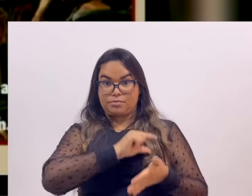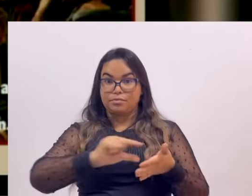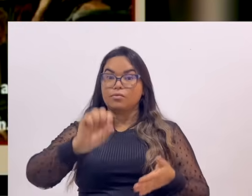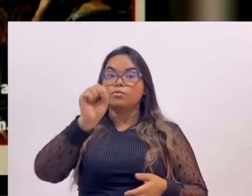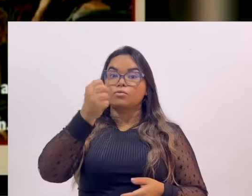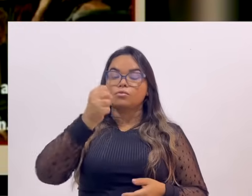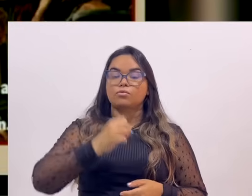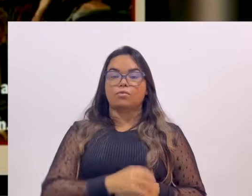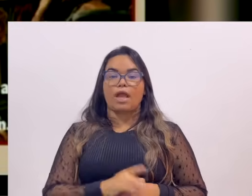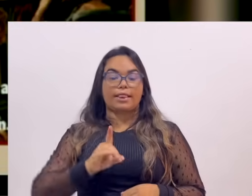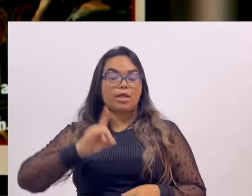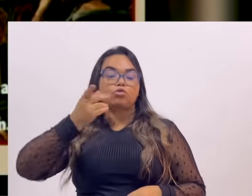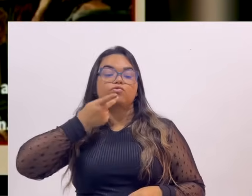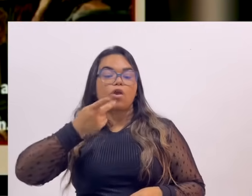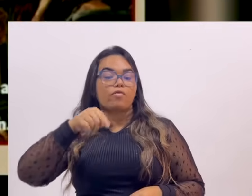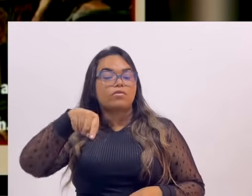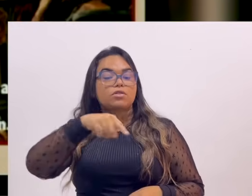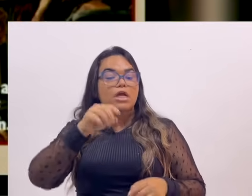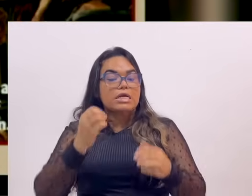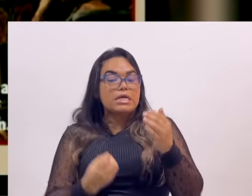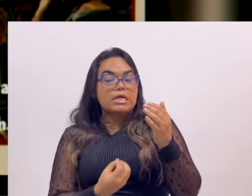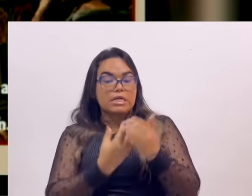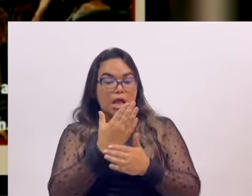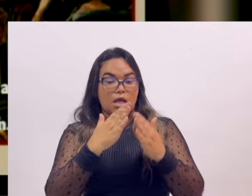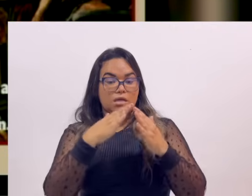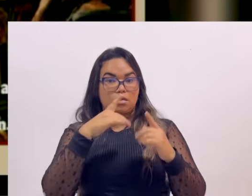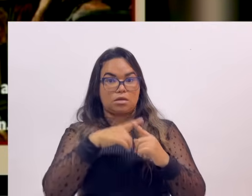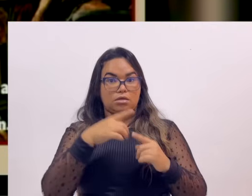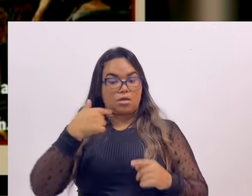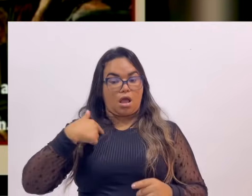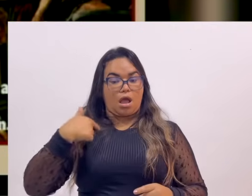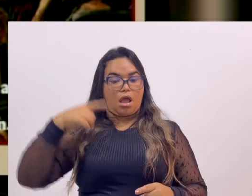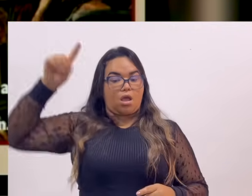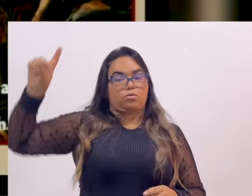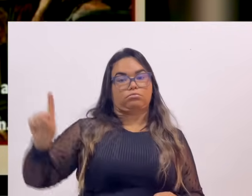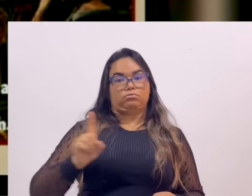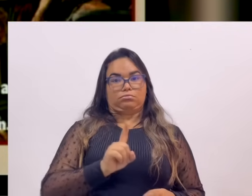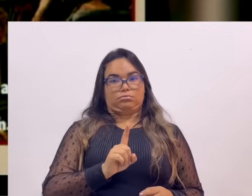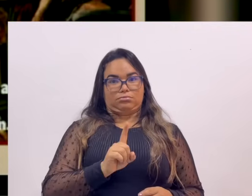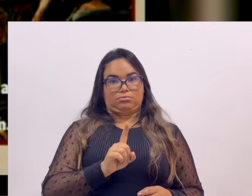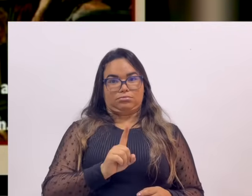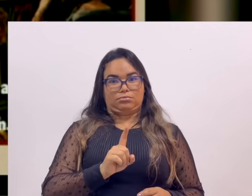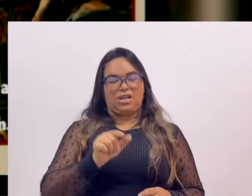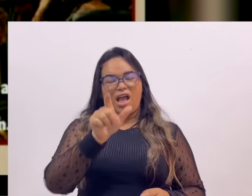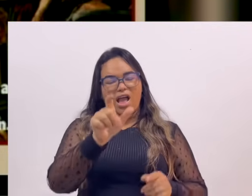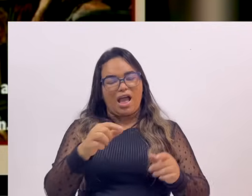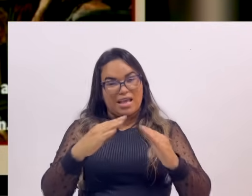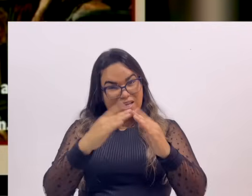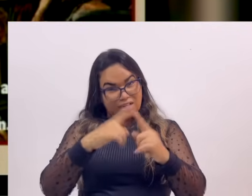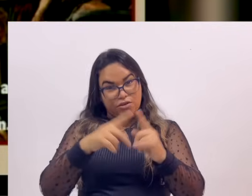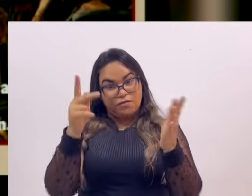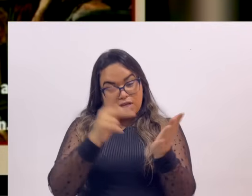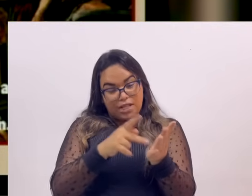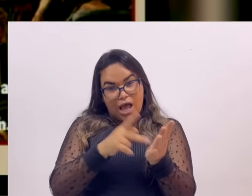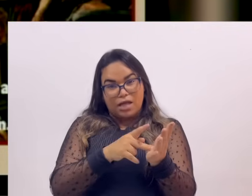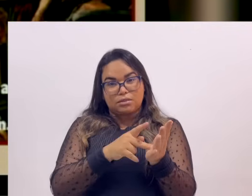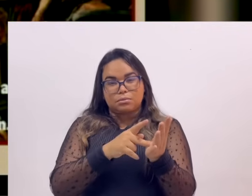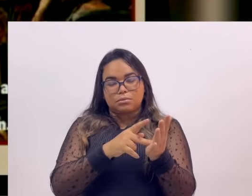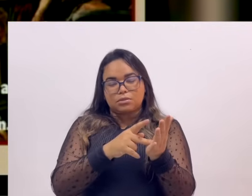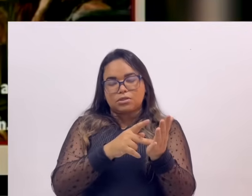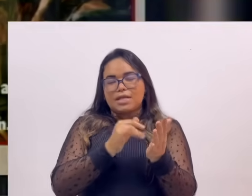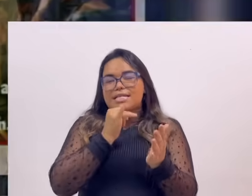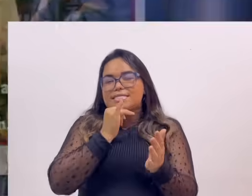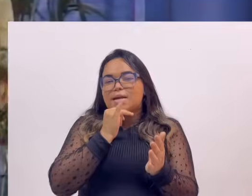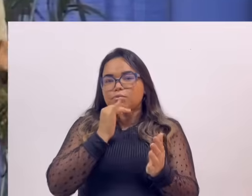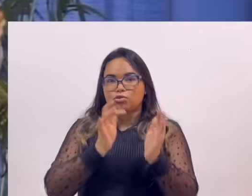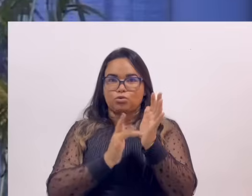santuário e habitarei no meio deles. Era um símbolo de que Cristo morava entre o seu povo. Como Moisés foi divinamente